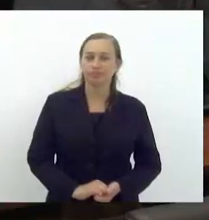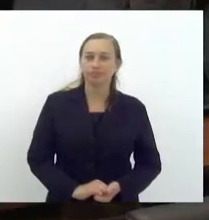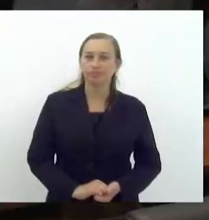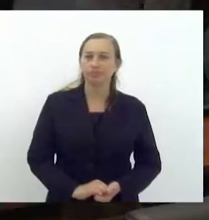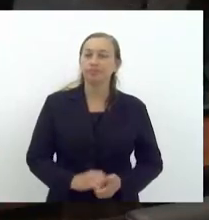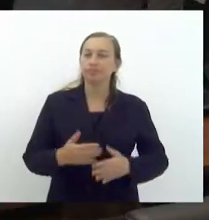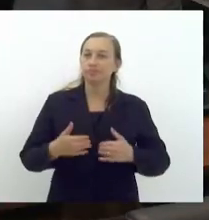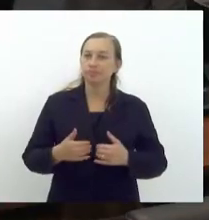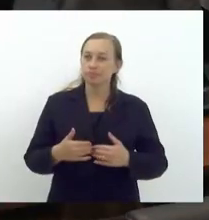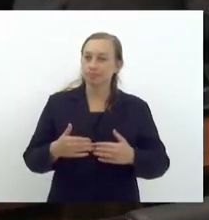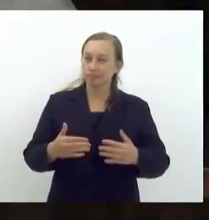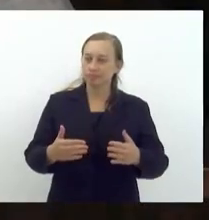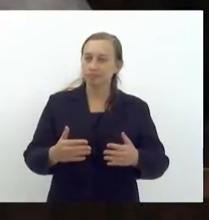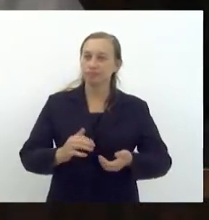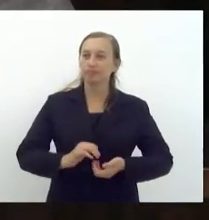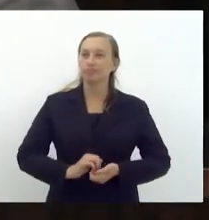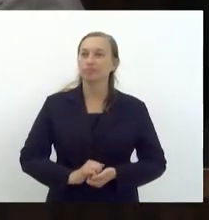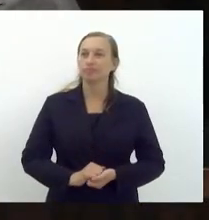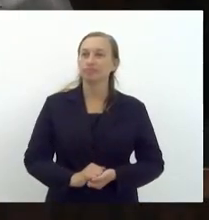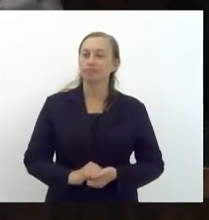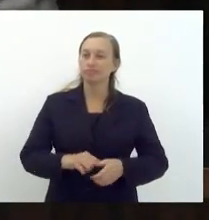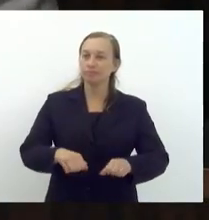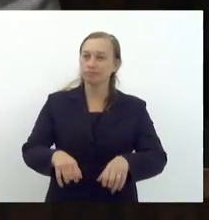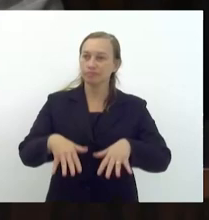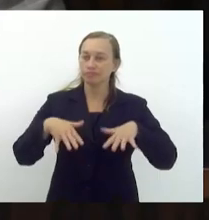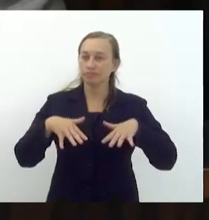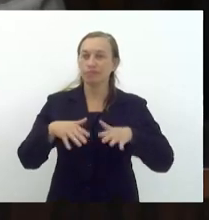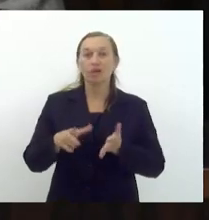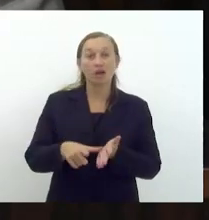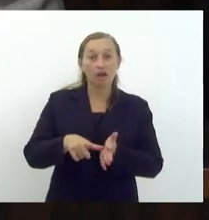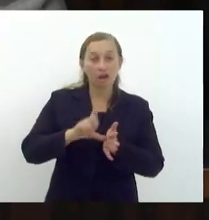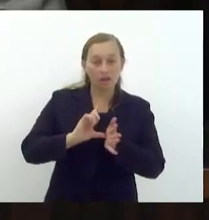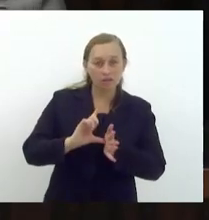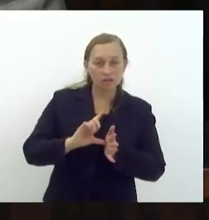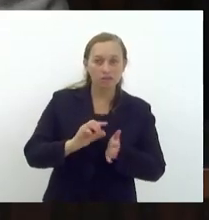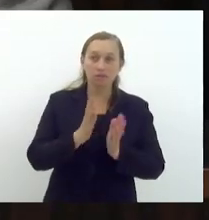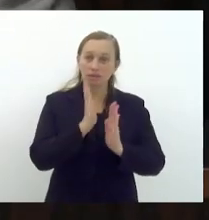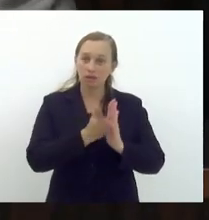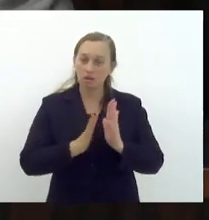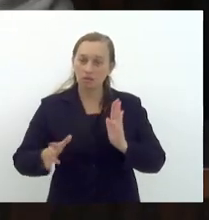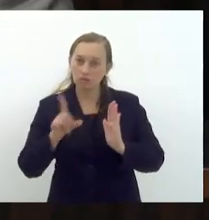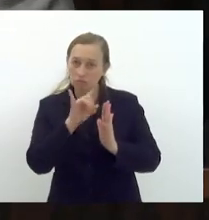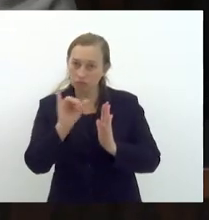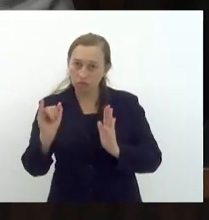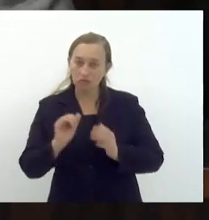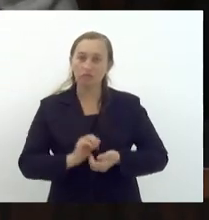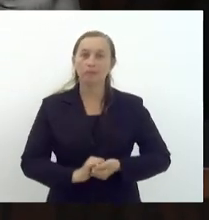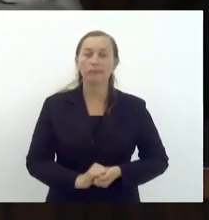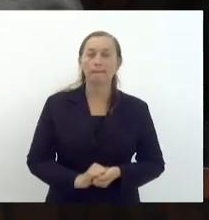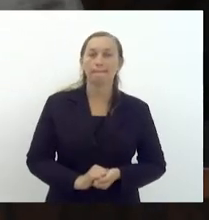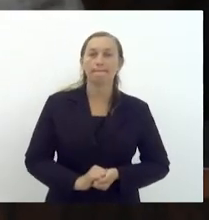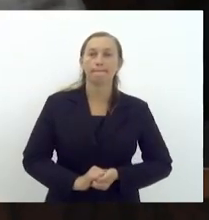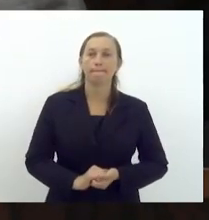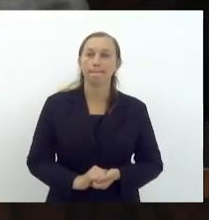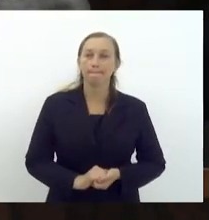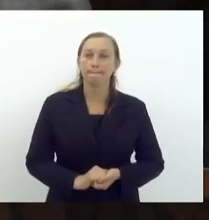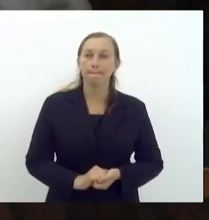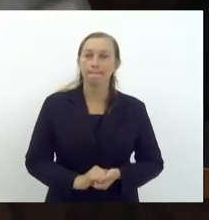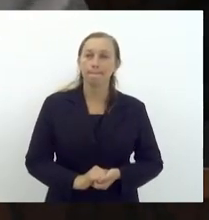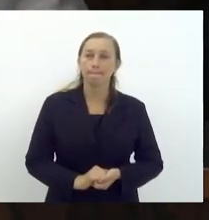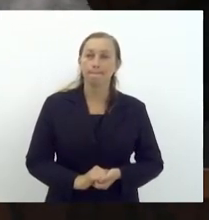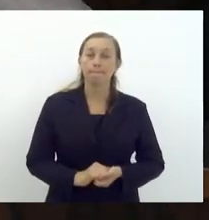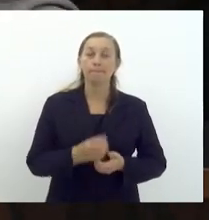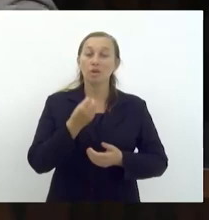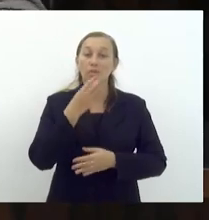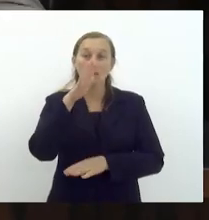está reaberta a sessão antes da gente passar a ordem do dia estarei